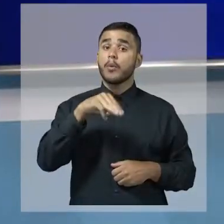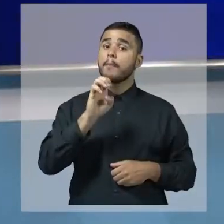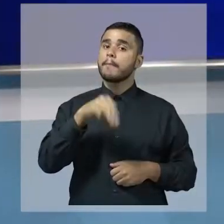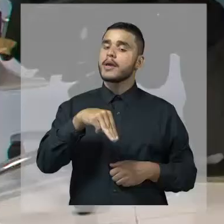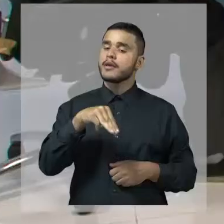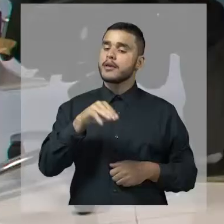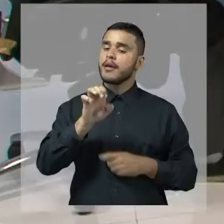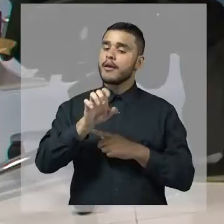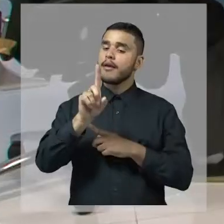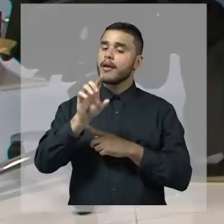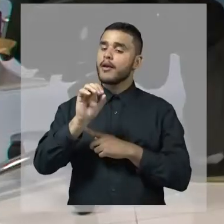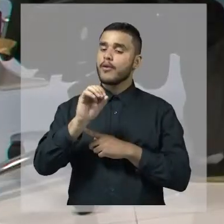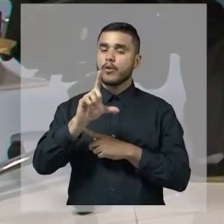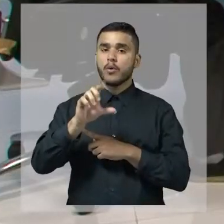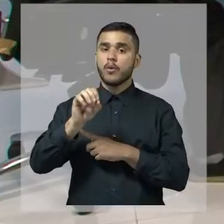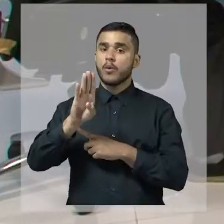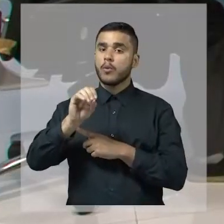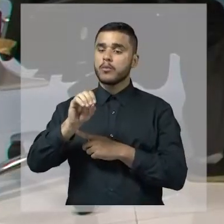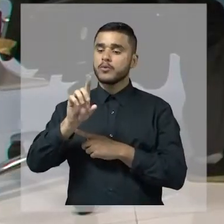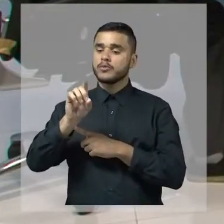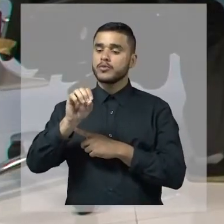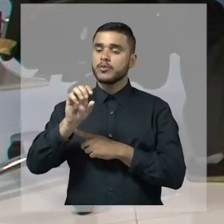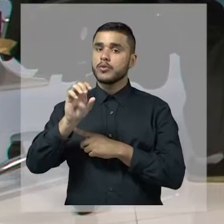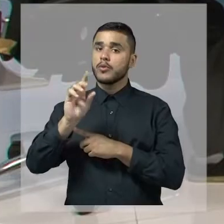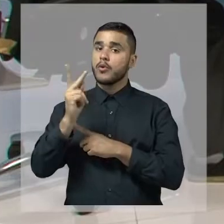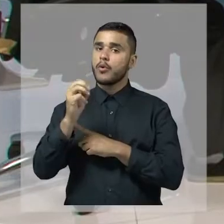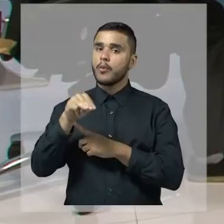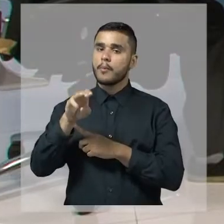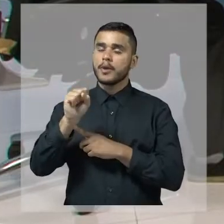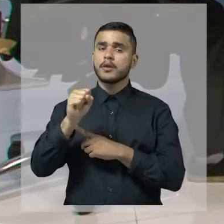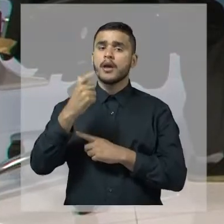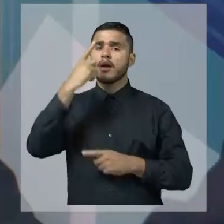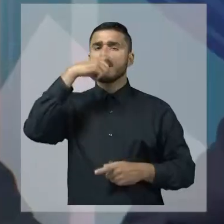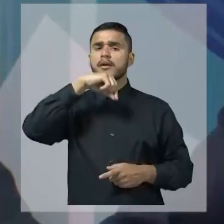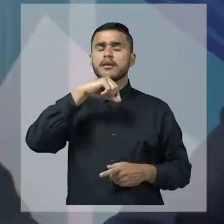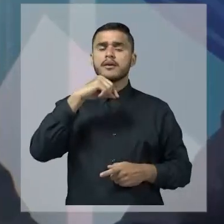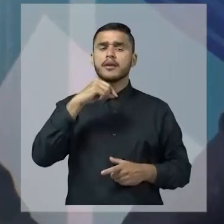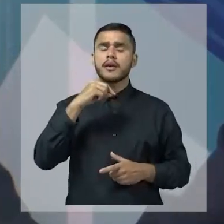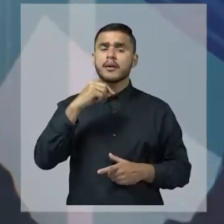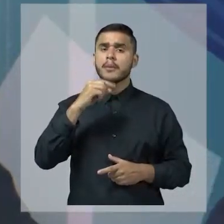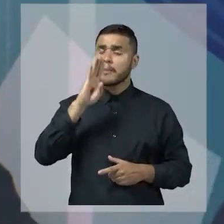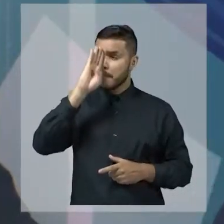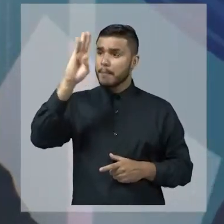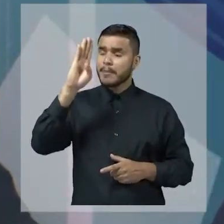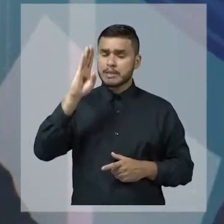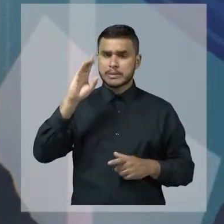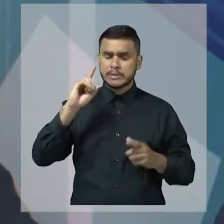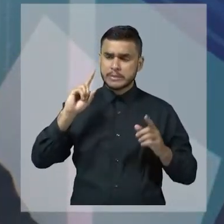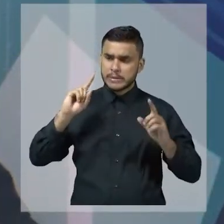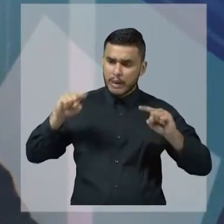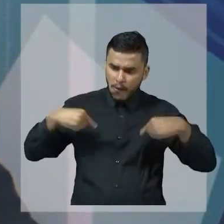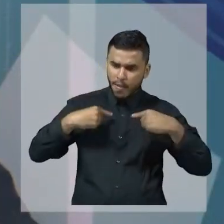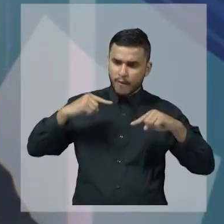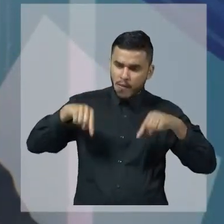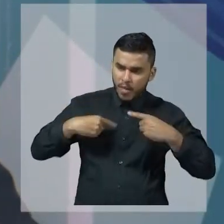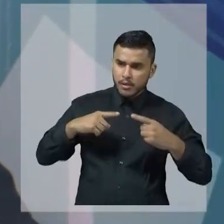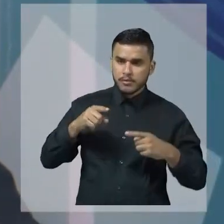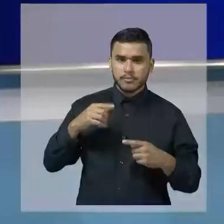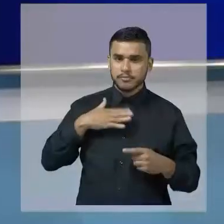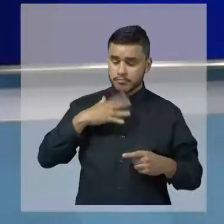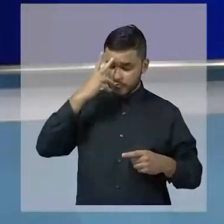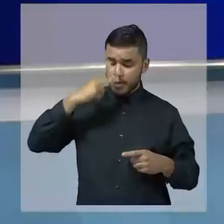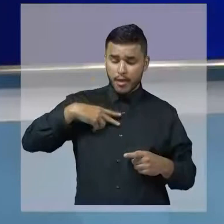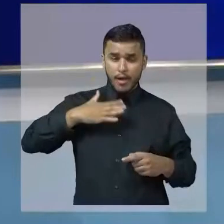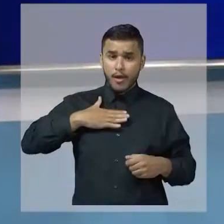E Freud, e todos os pensadores dizem isso. Nós temos que burilar o homem para conviver harmonicamente dentro da sociedade. Esse